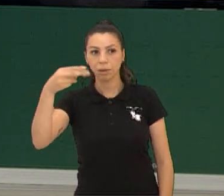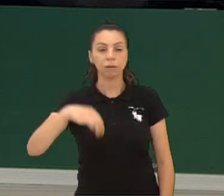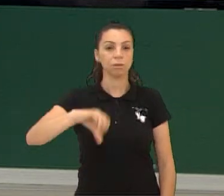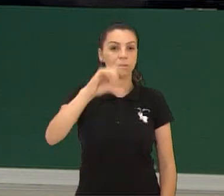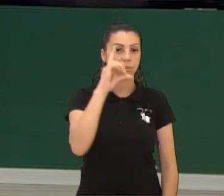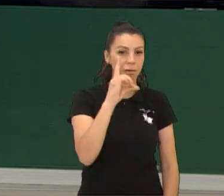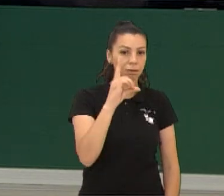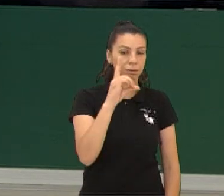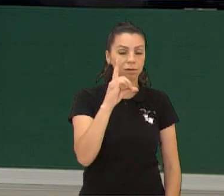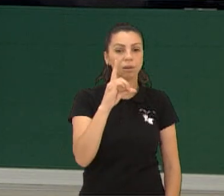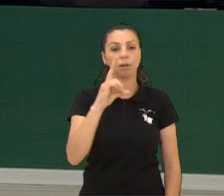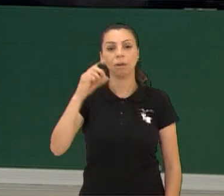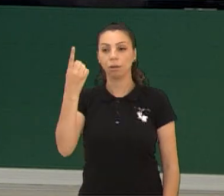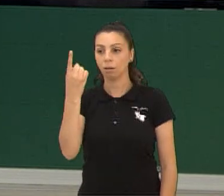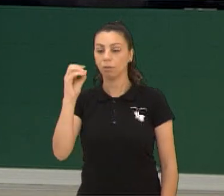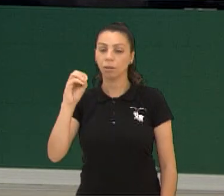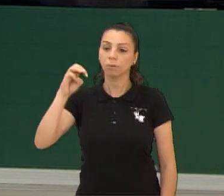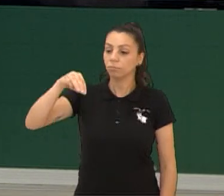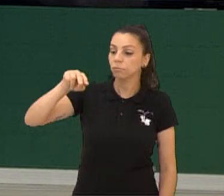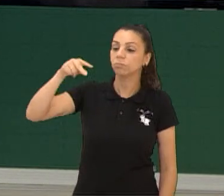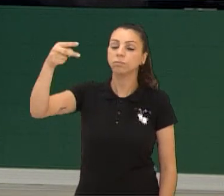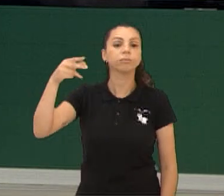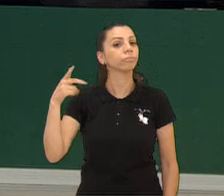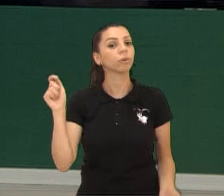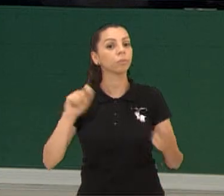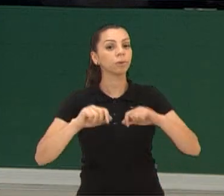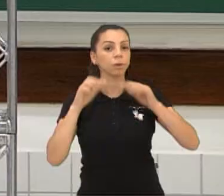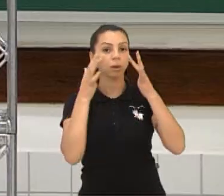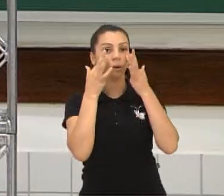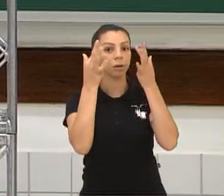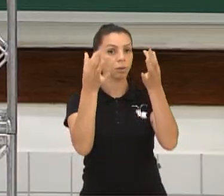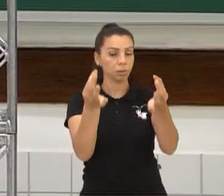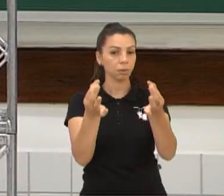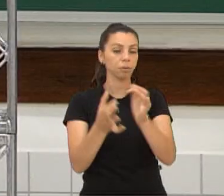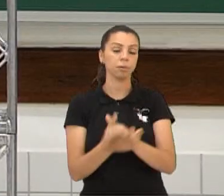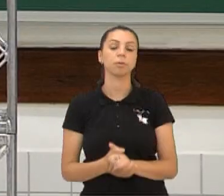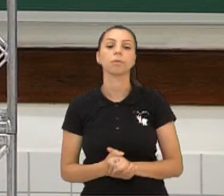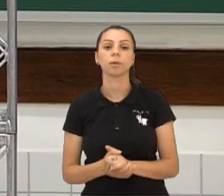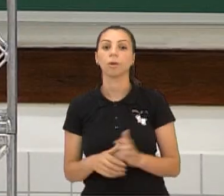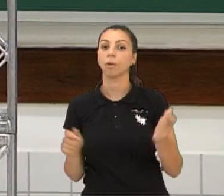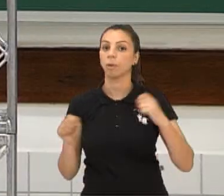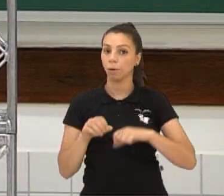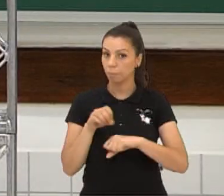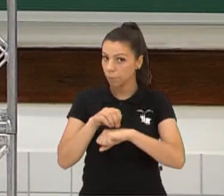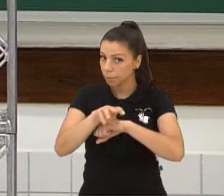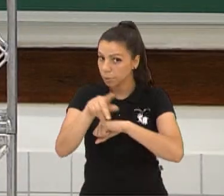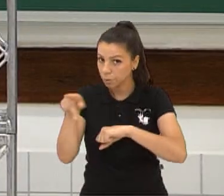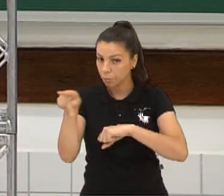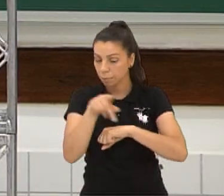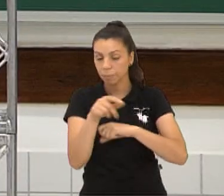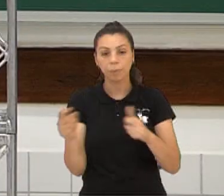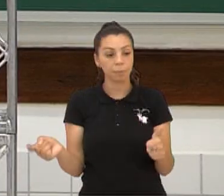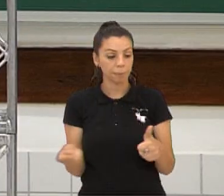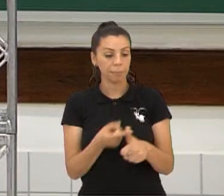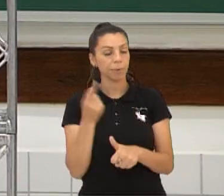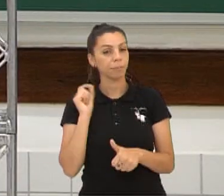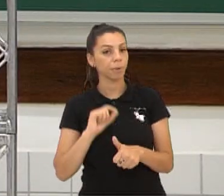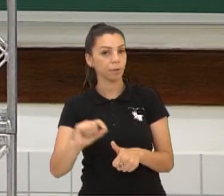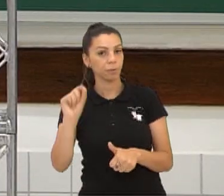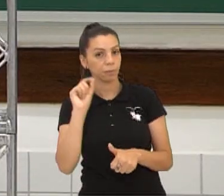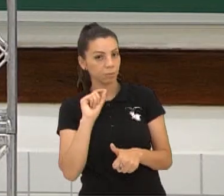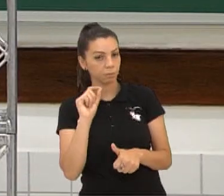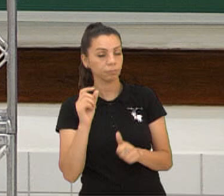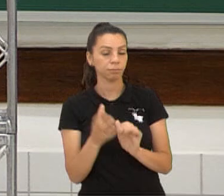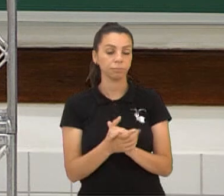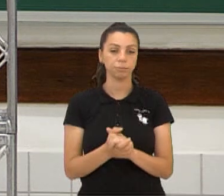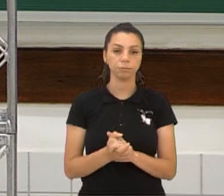D, 10 metros quadrados. O que eu tenho que prestar atenção? Olha, fica atento aqui na dica da prof. Primeira coisa, eu